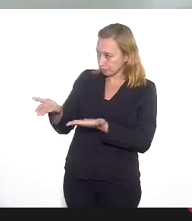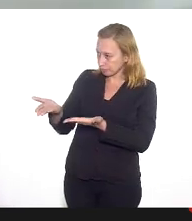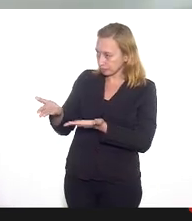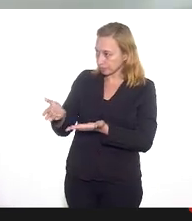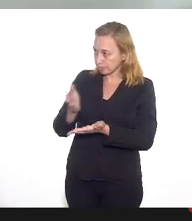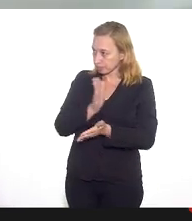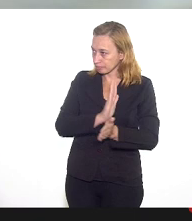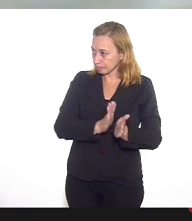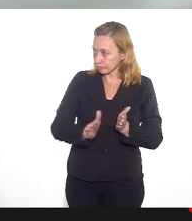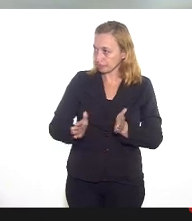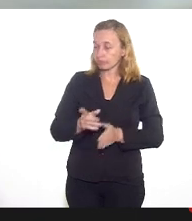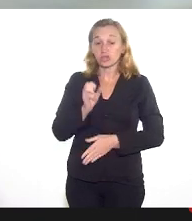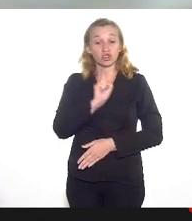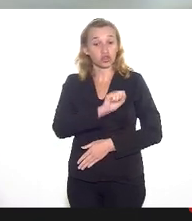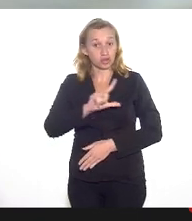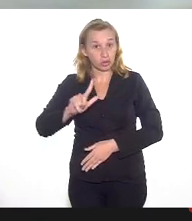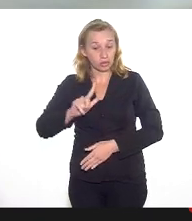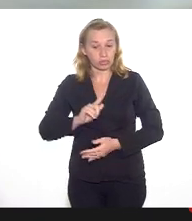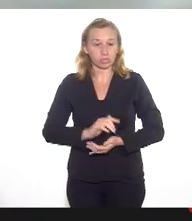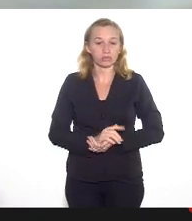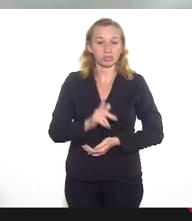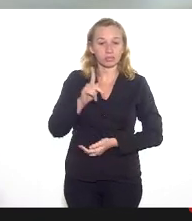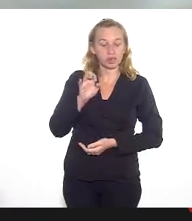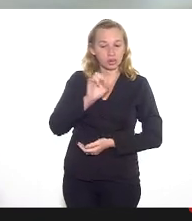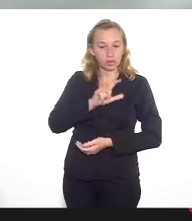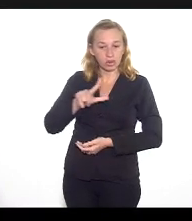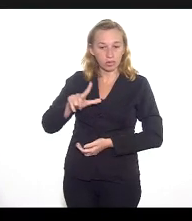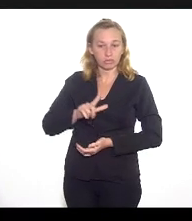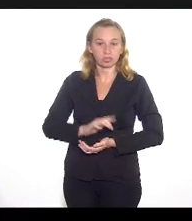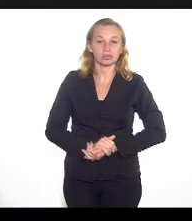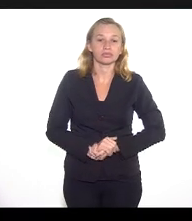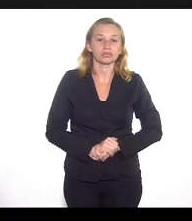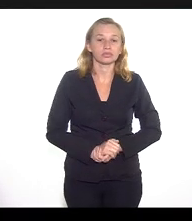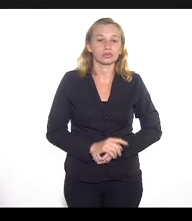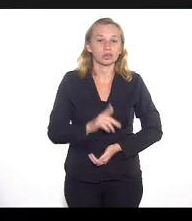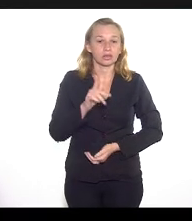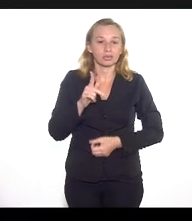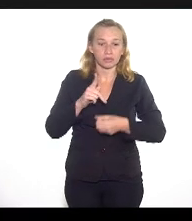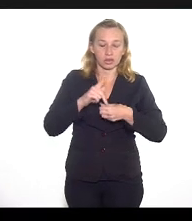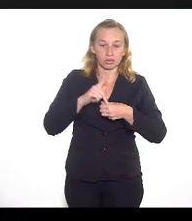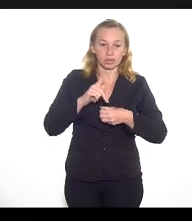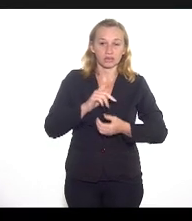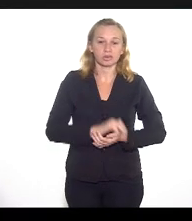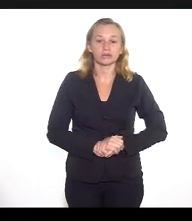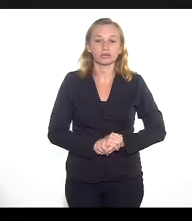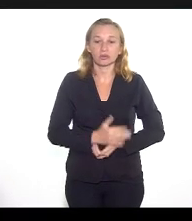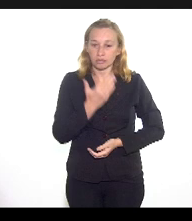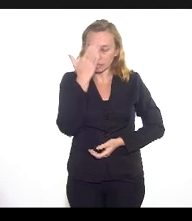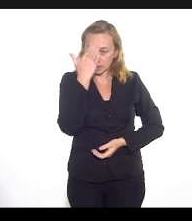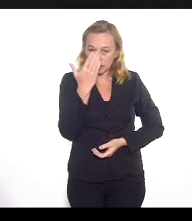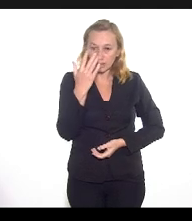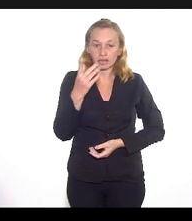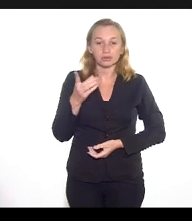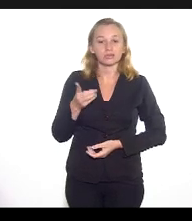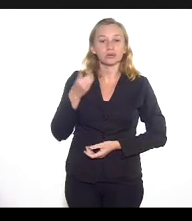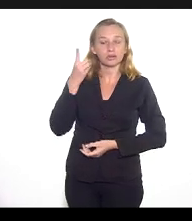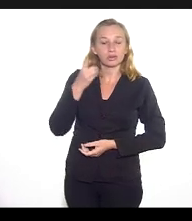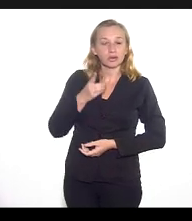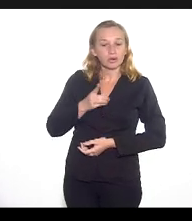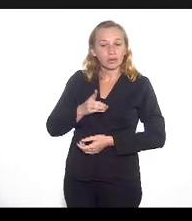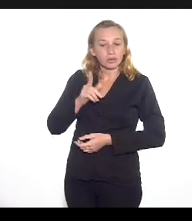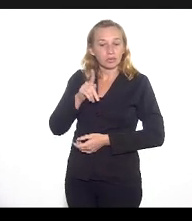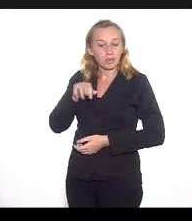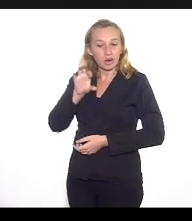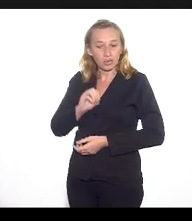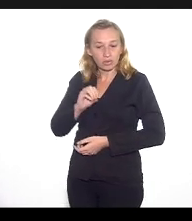pela ordem, Shell, Petrogal, Petrobras. Obrigado, Paulo, pela pergunta. O nosso gerente